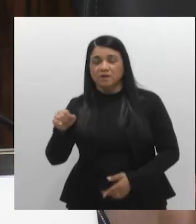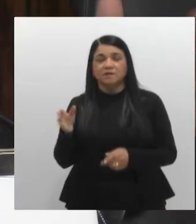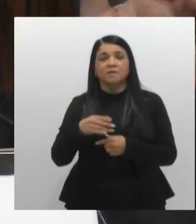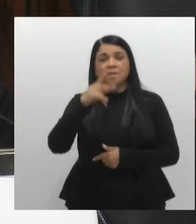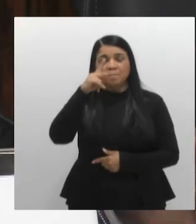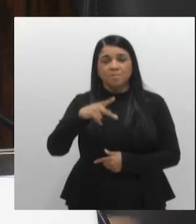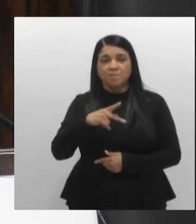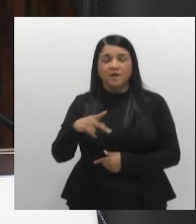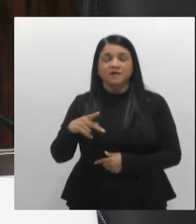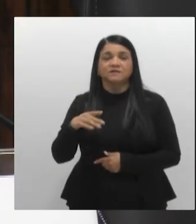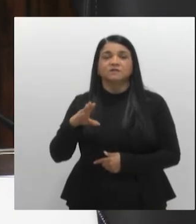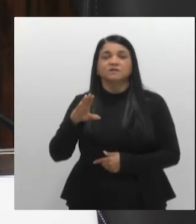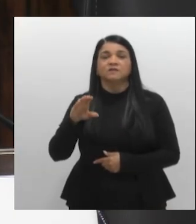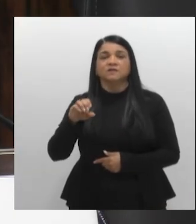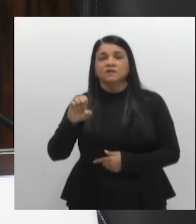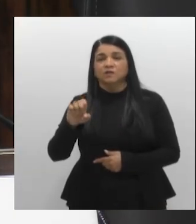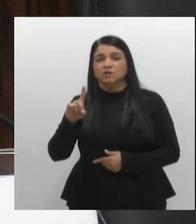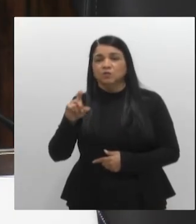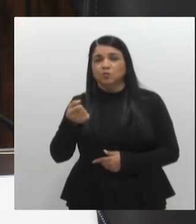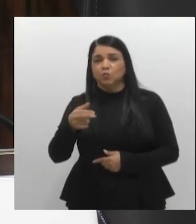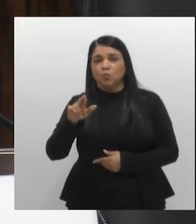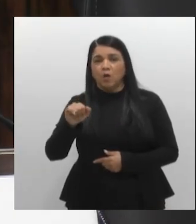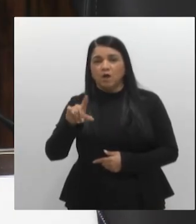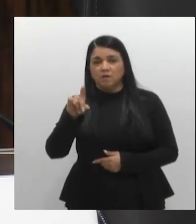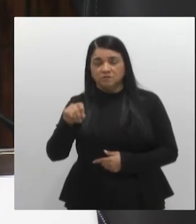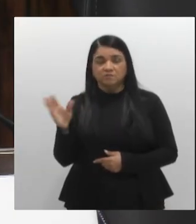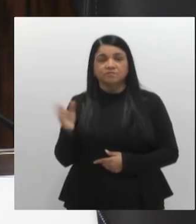Luciana Calaça, Hugo Leal, caríssimo amigo deputado